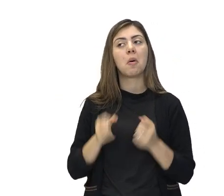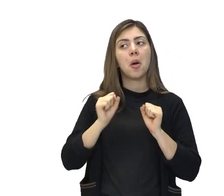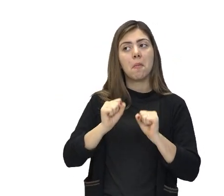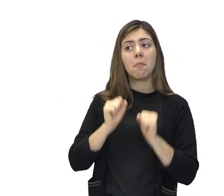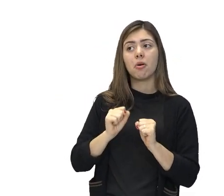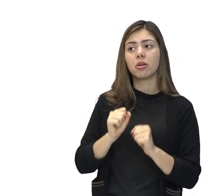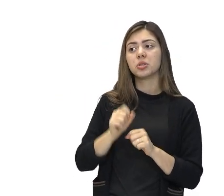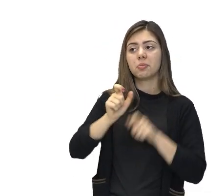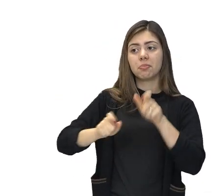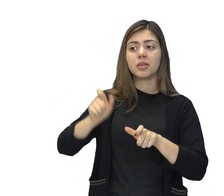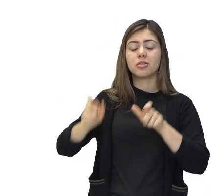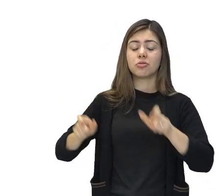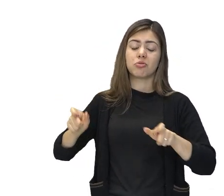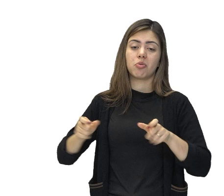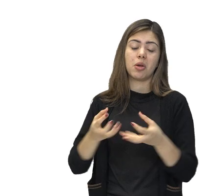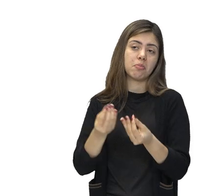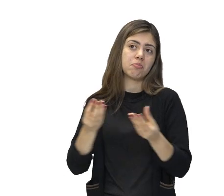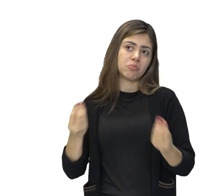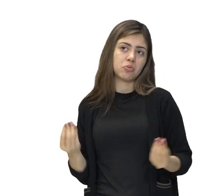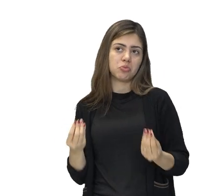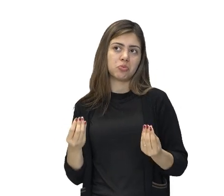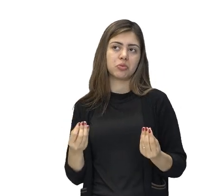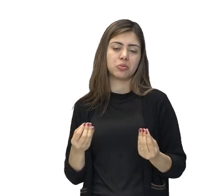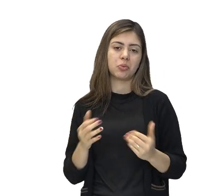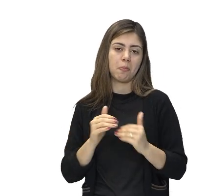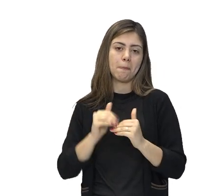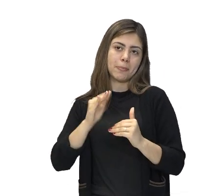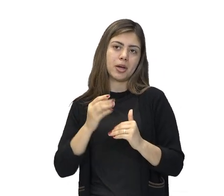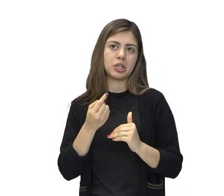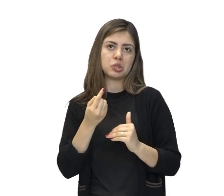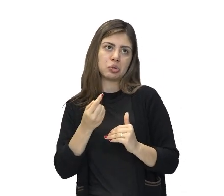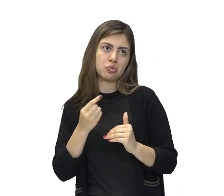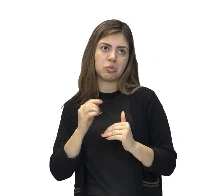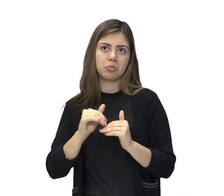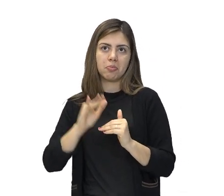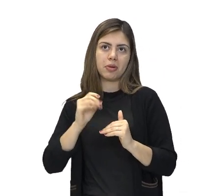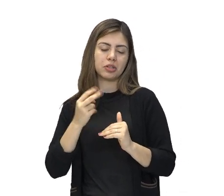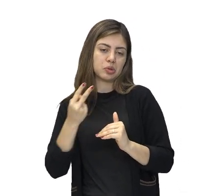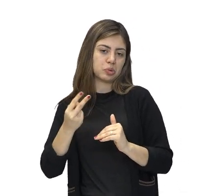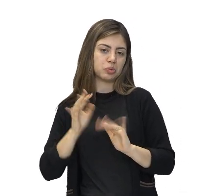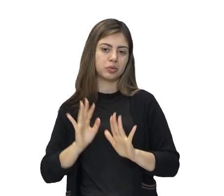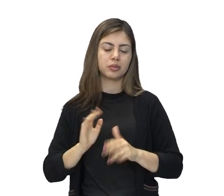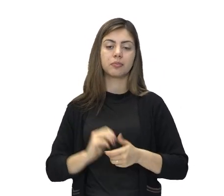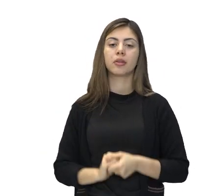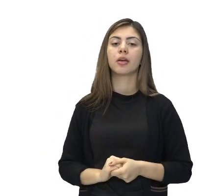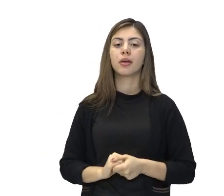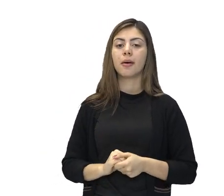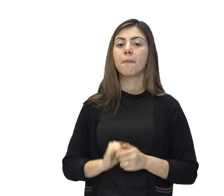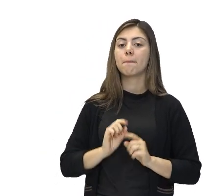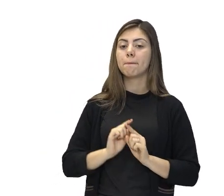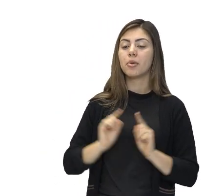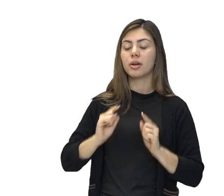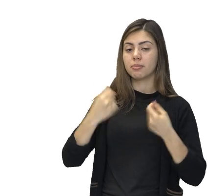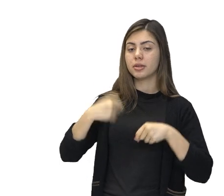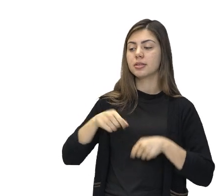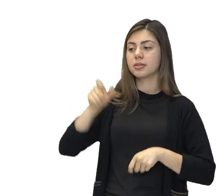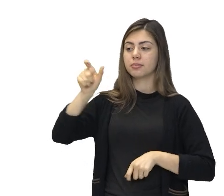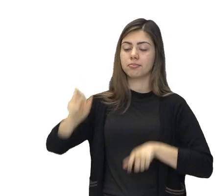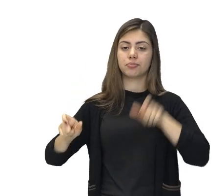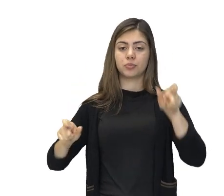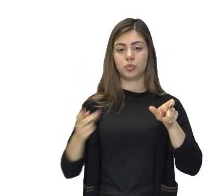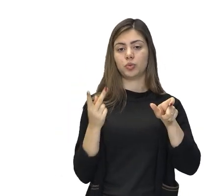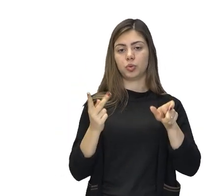uma pessoa entrevistando ou mais de uma pessoa sendo entrevistado, mas eu tenho pelo menos um de cada, ok? E